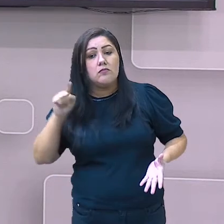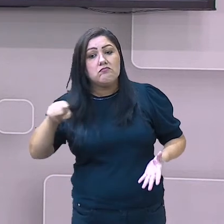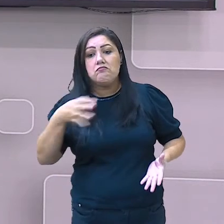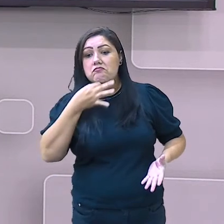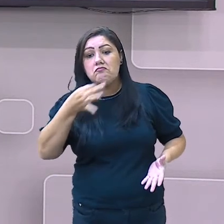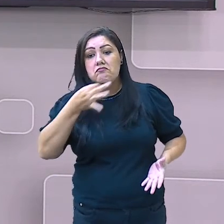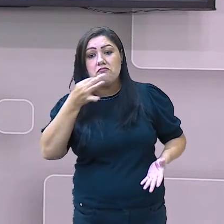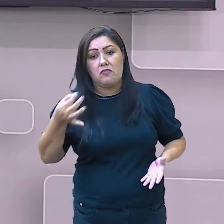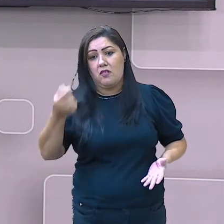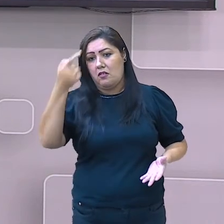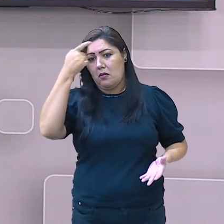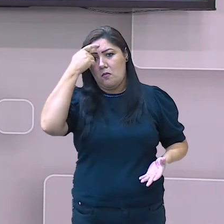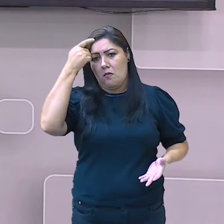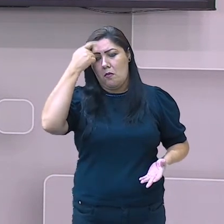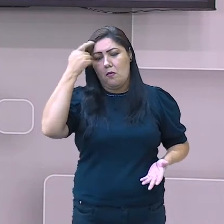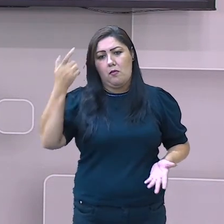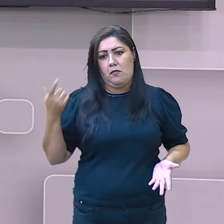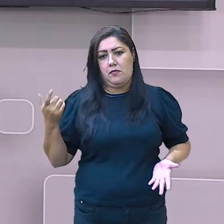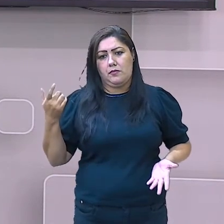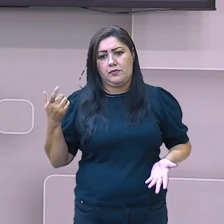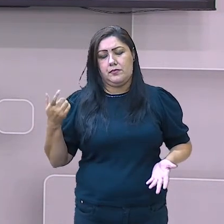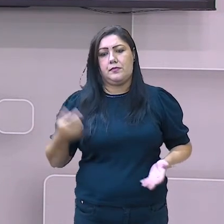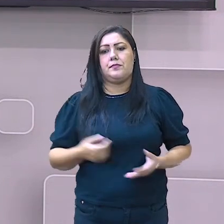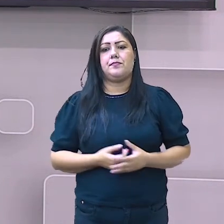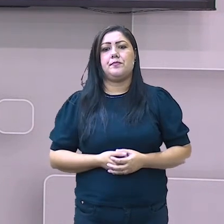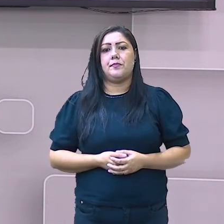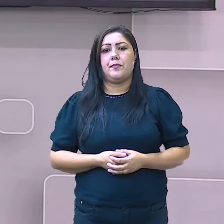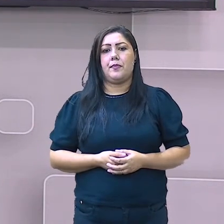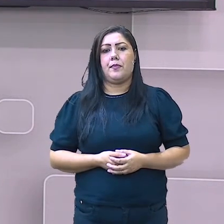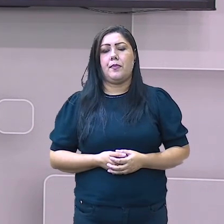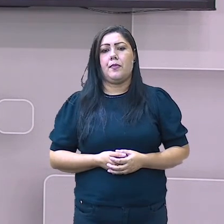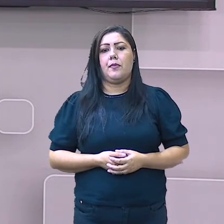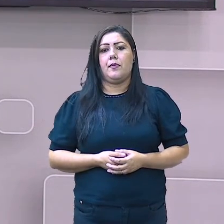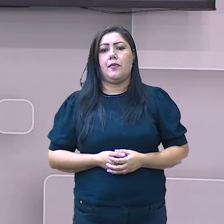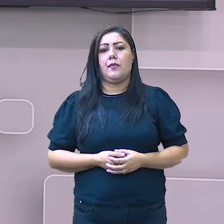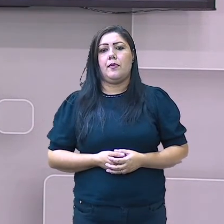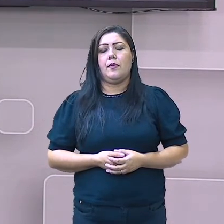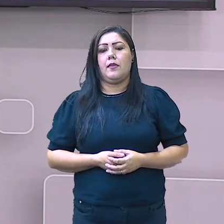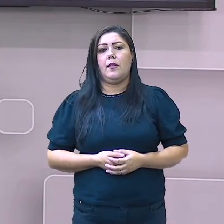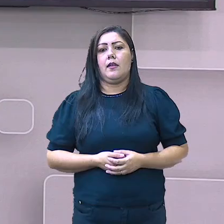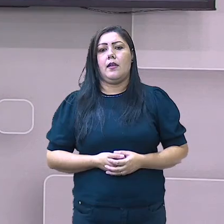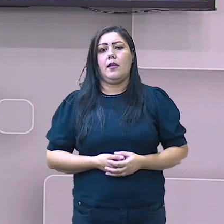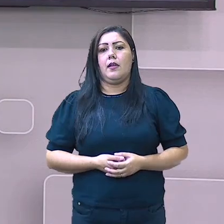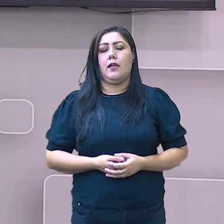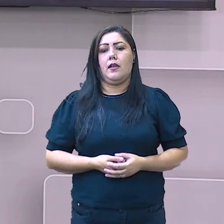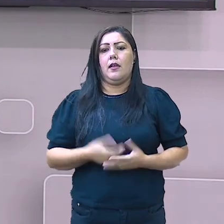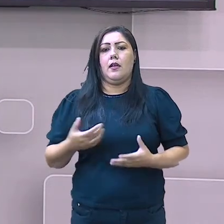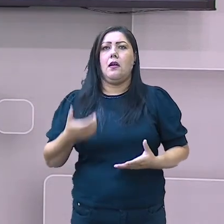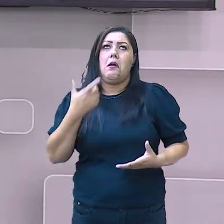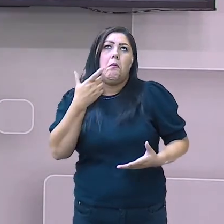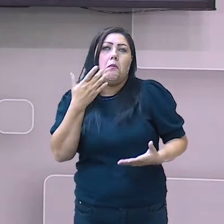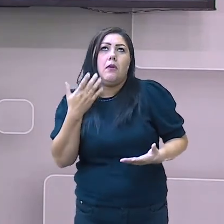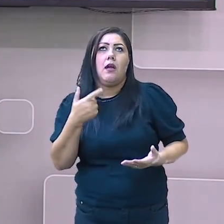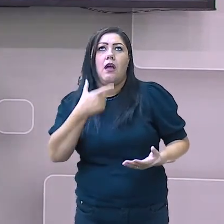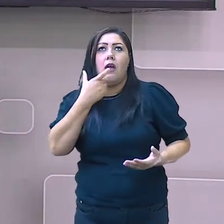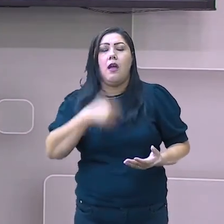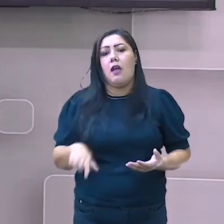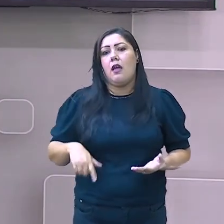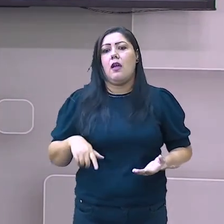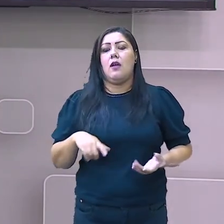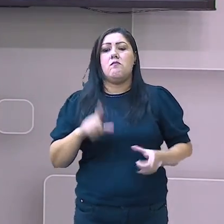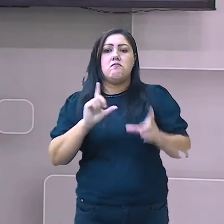seu conteúdo, a sua tese. Eu sou comunista, por isso, vou